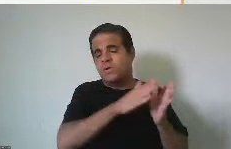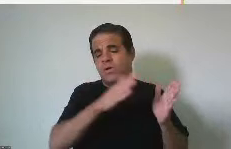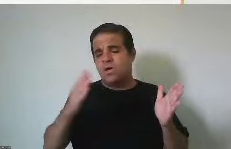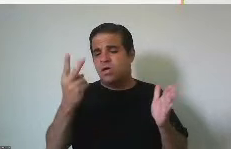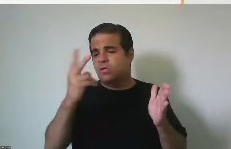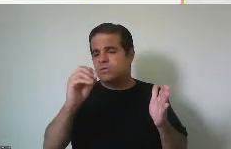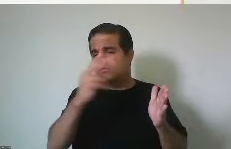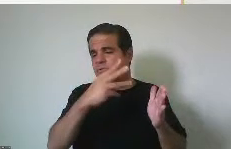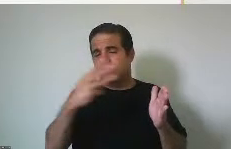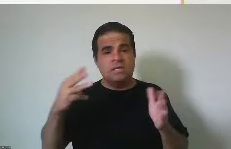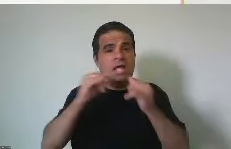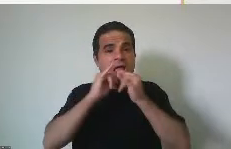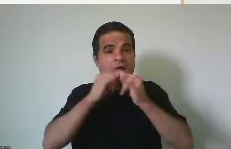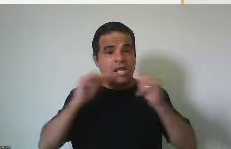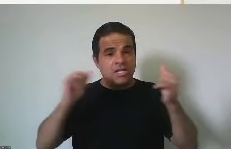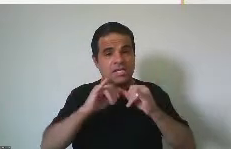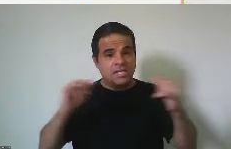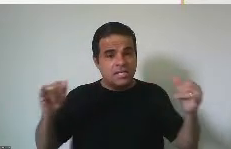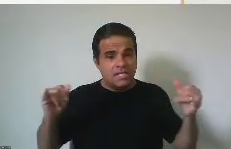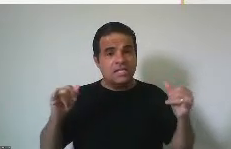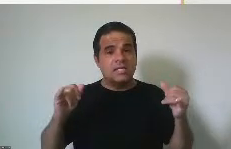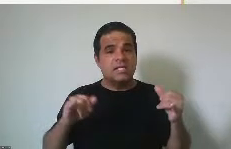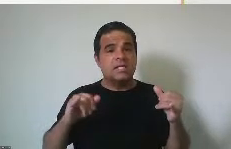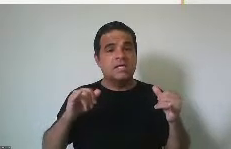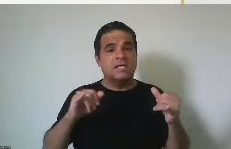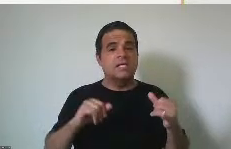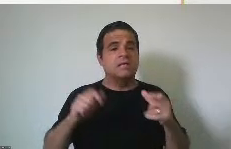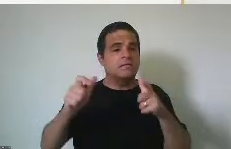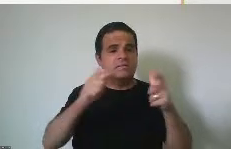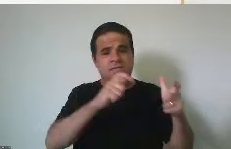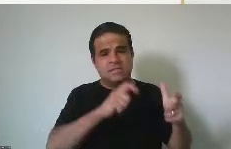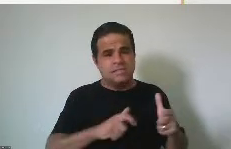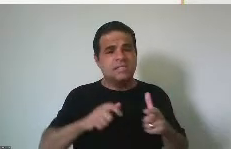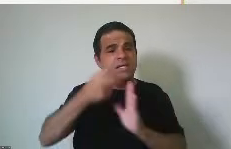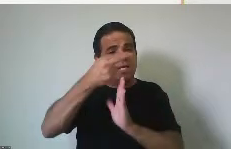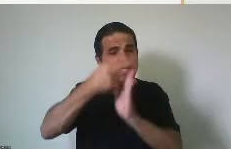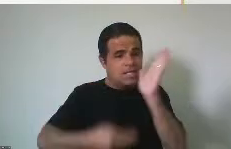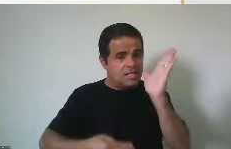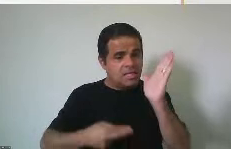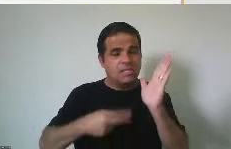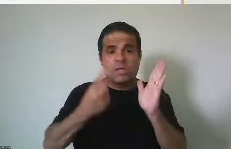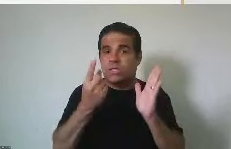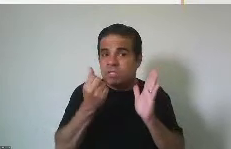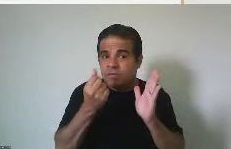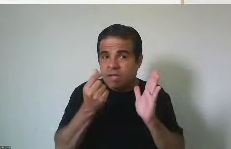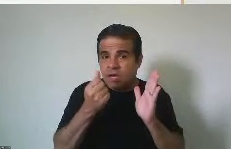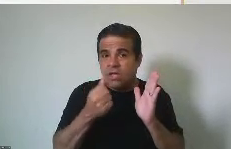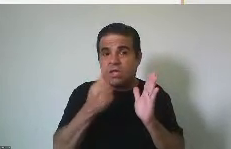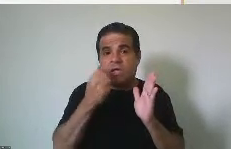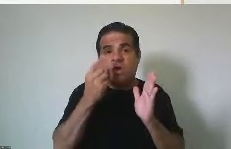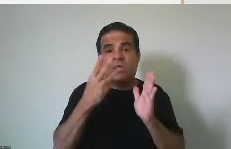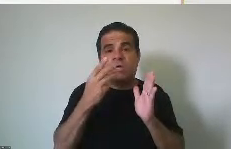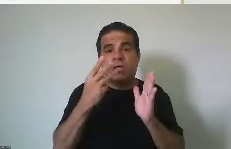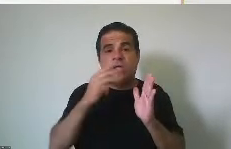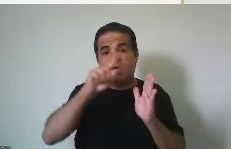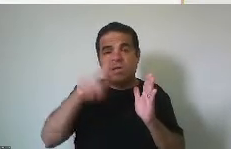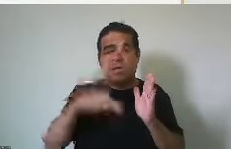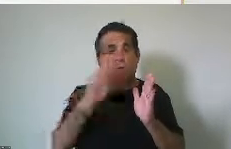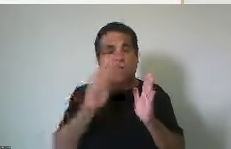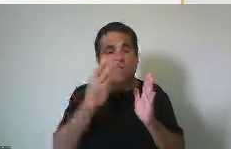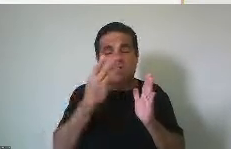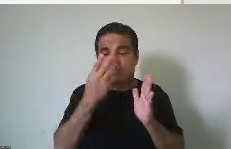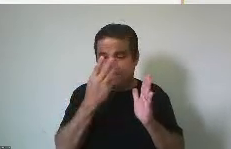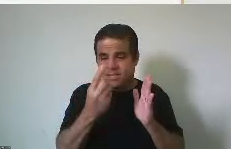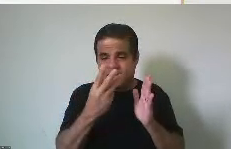2009 que trouxe na receita para companhia de 13,5 bilhões